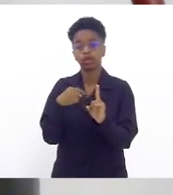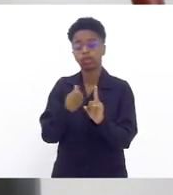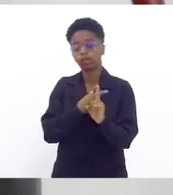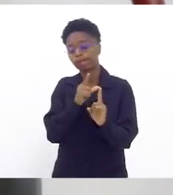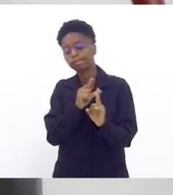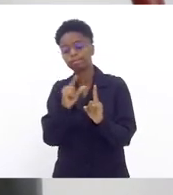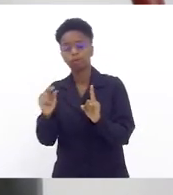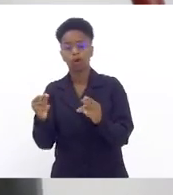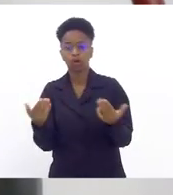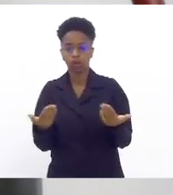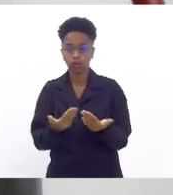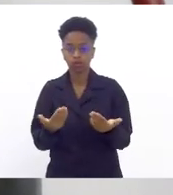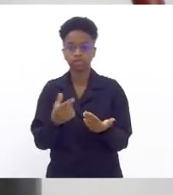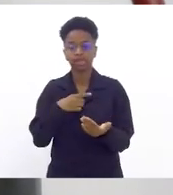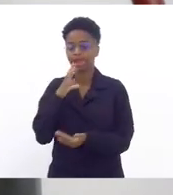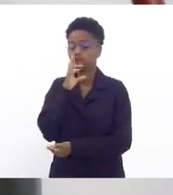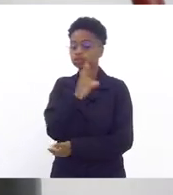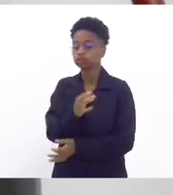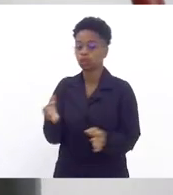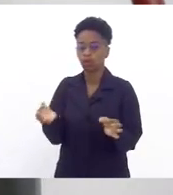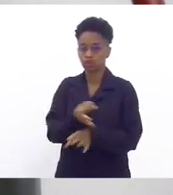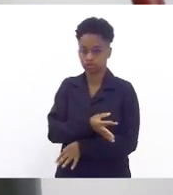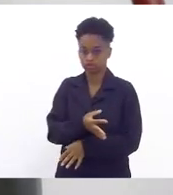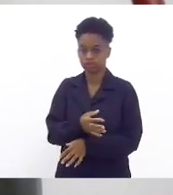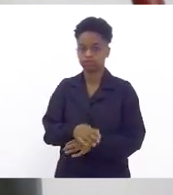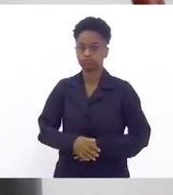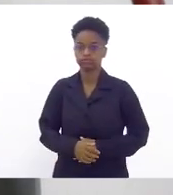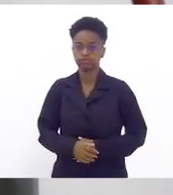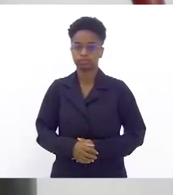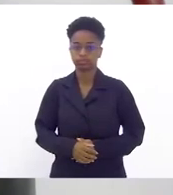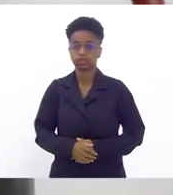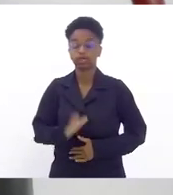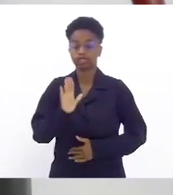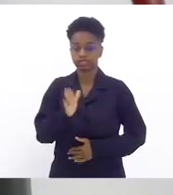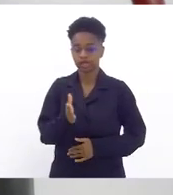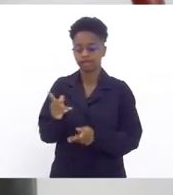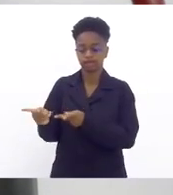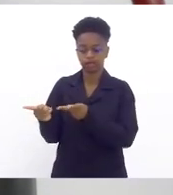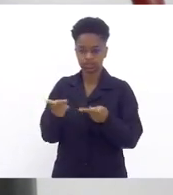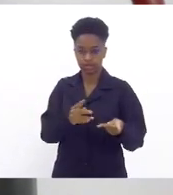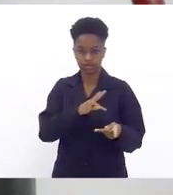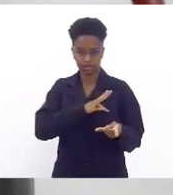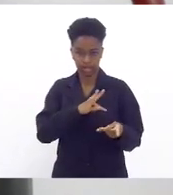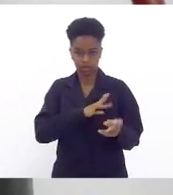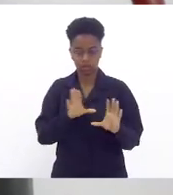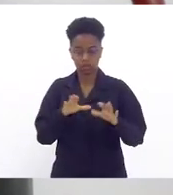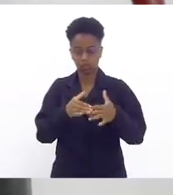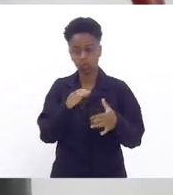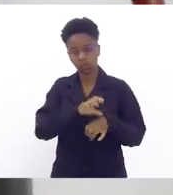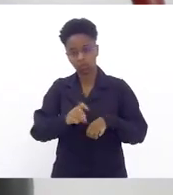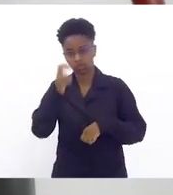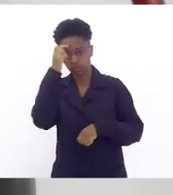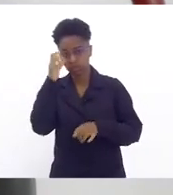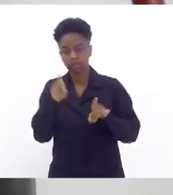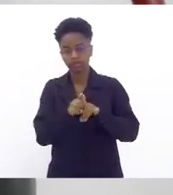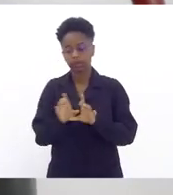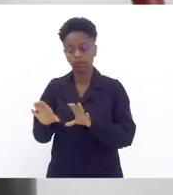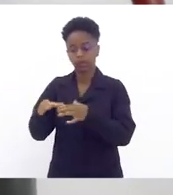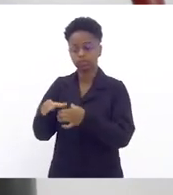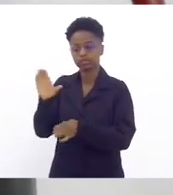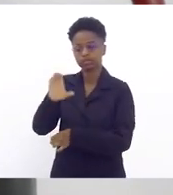audiência com respostas a gente já fez a visita técnica tanta Comissão da cultura quanto a comissão da Ciência e Tecnologia